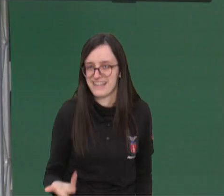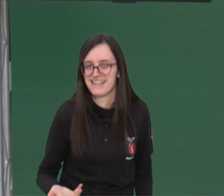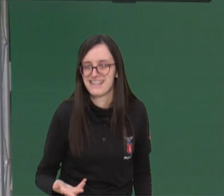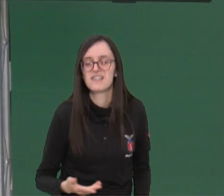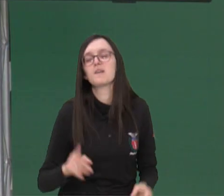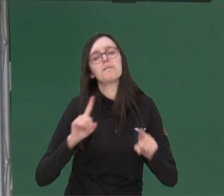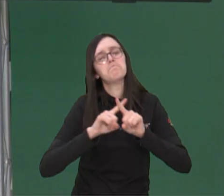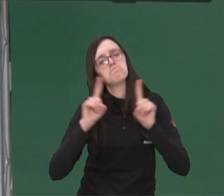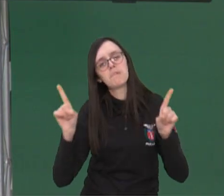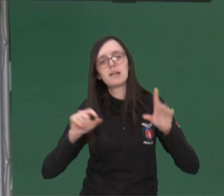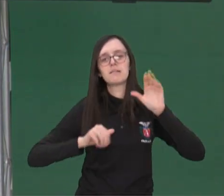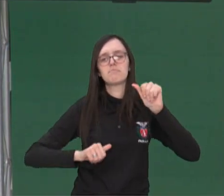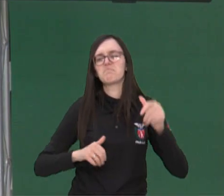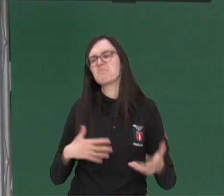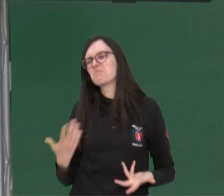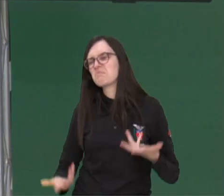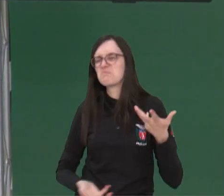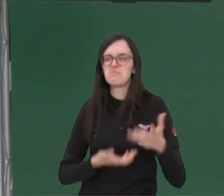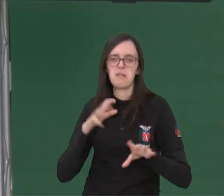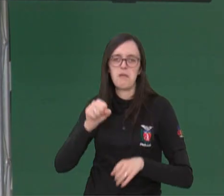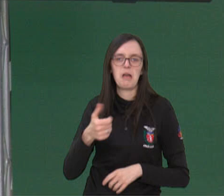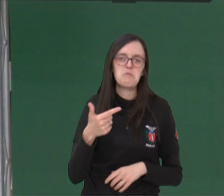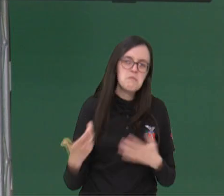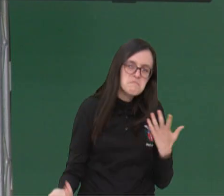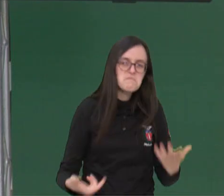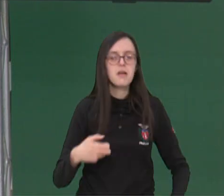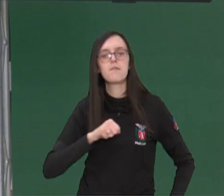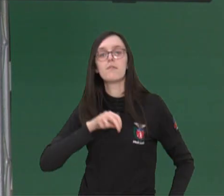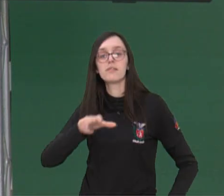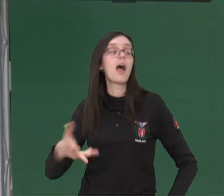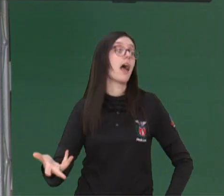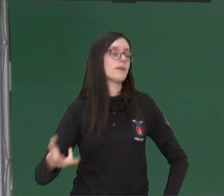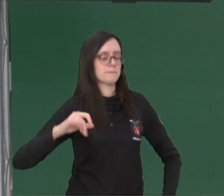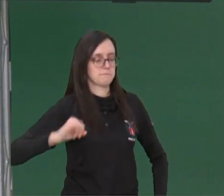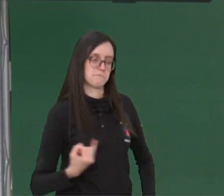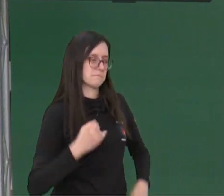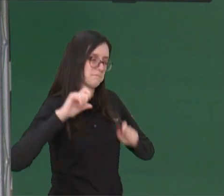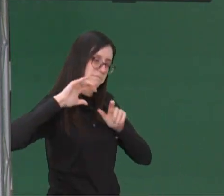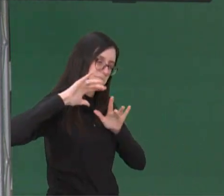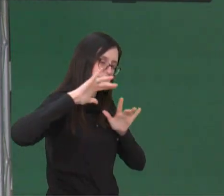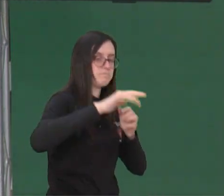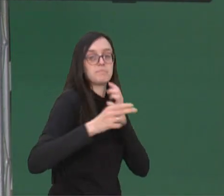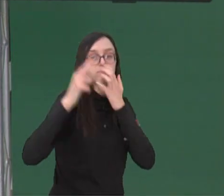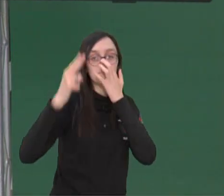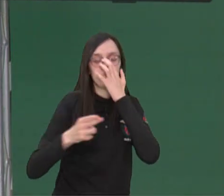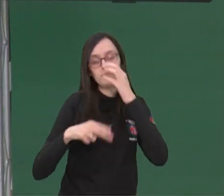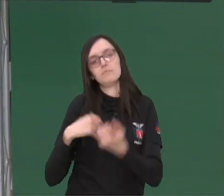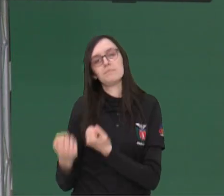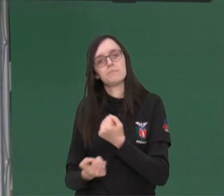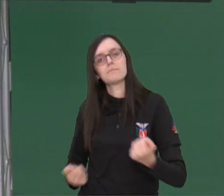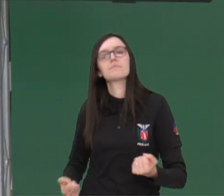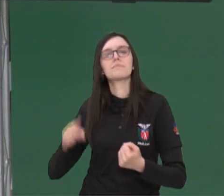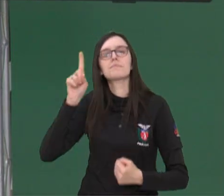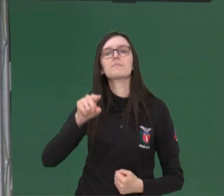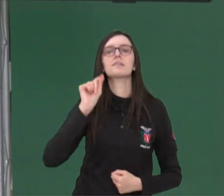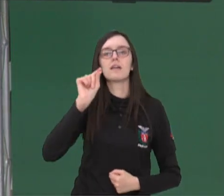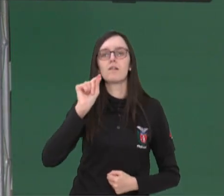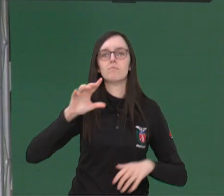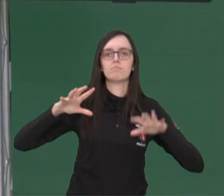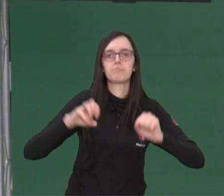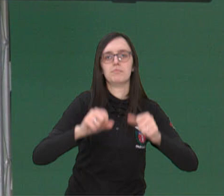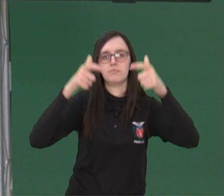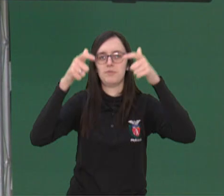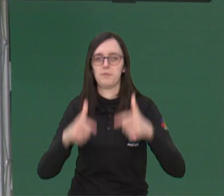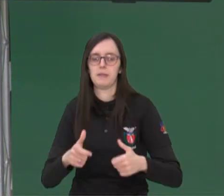português, mas que a Espanha não estava ocupando. Então os portugueses se aproveitam e os padres são um desses elementos a ocupar essa